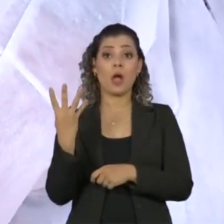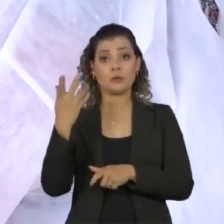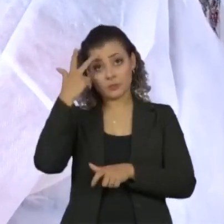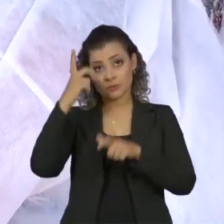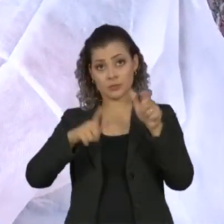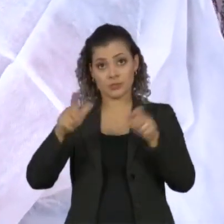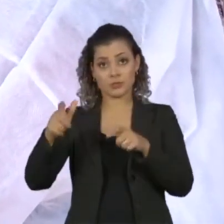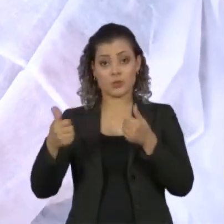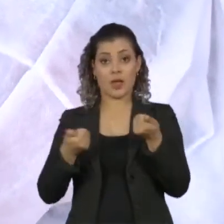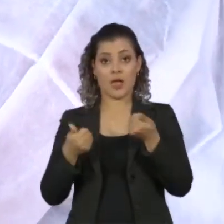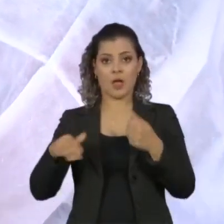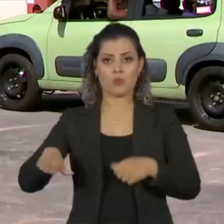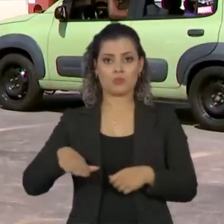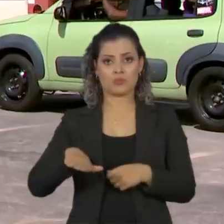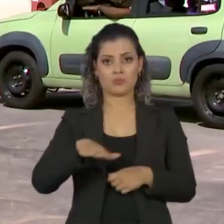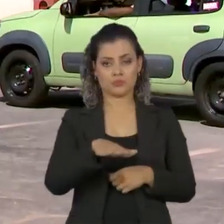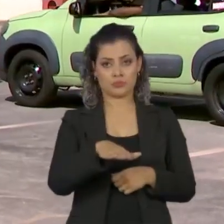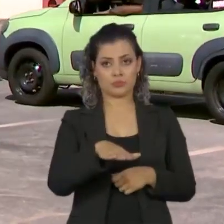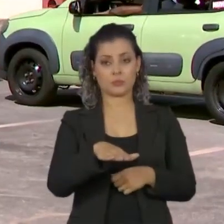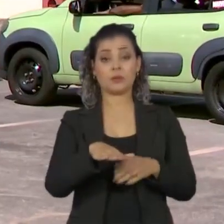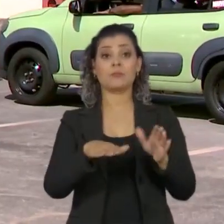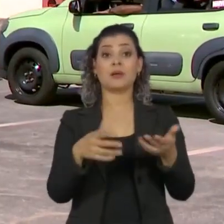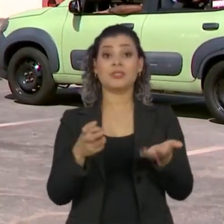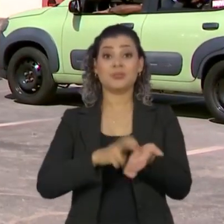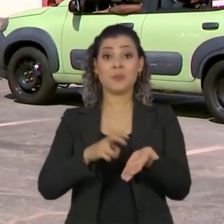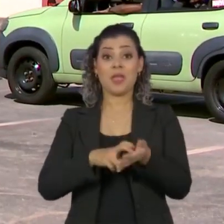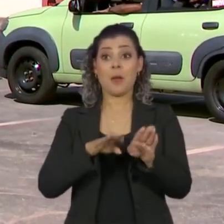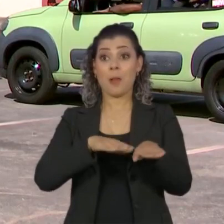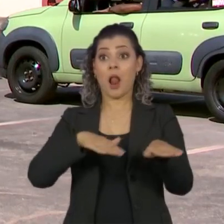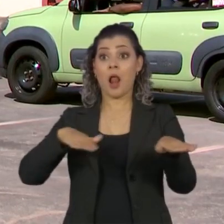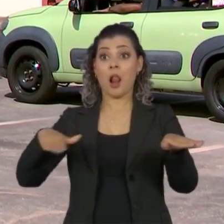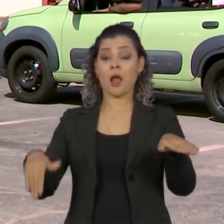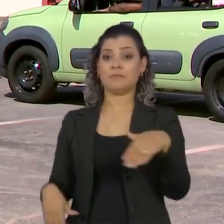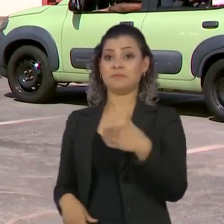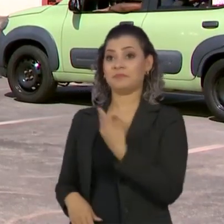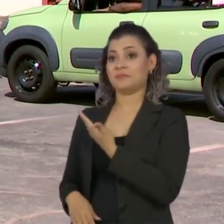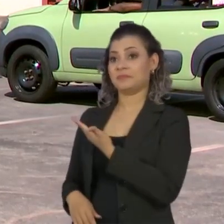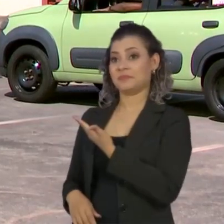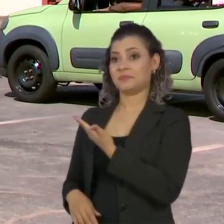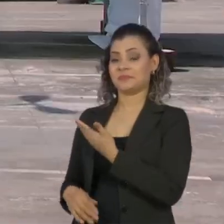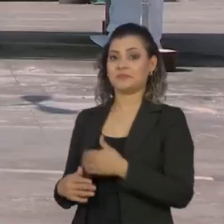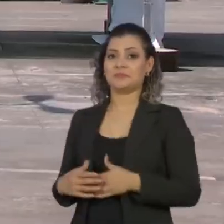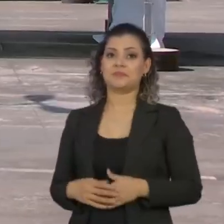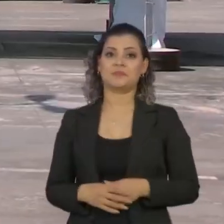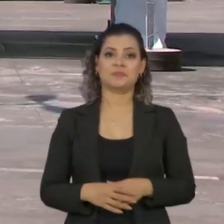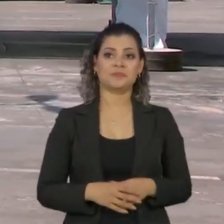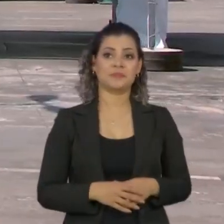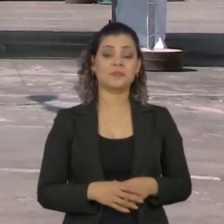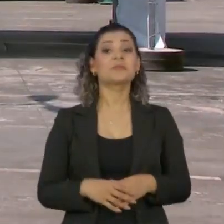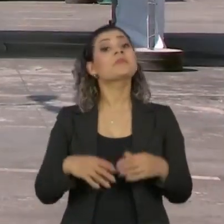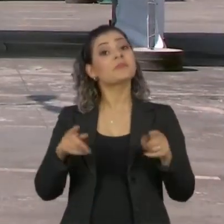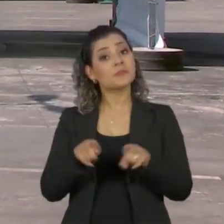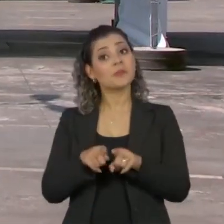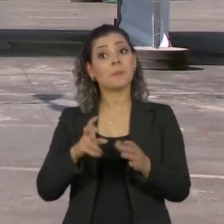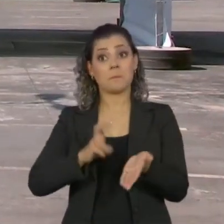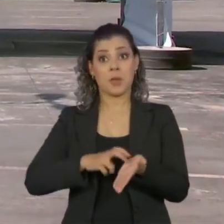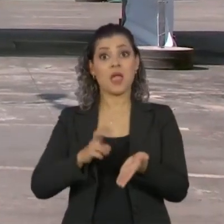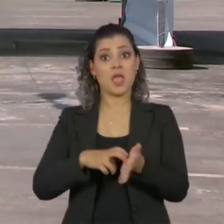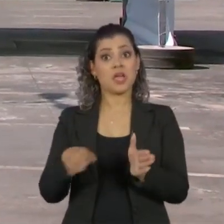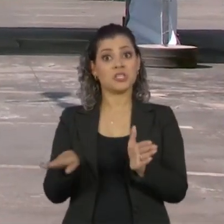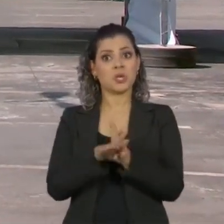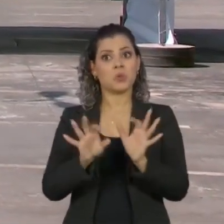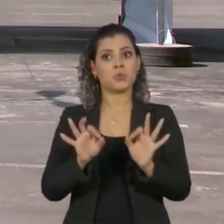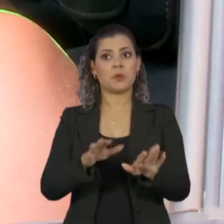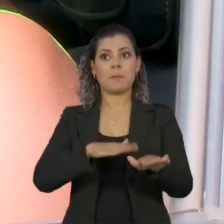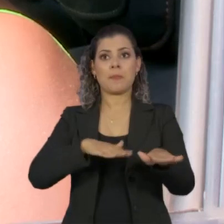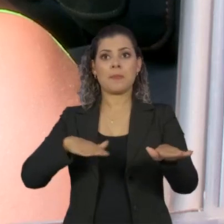carro. Na manhã desta quinta, uma fila de veículos se formou no estacionamento do shopping. O público chegou cedo aqui para garantir